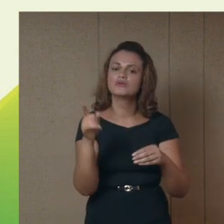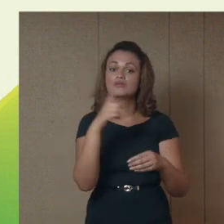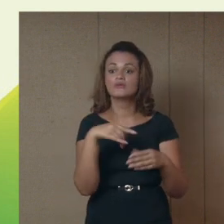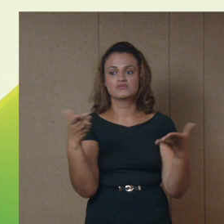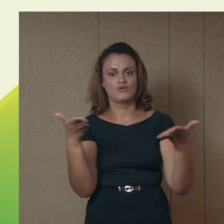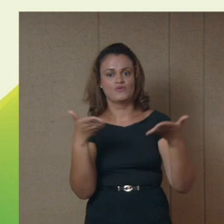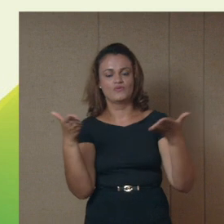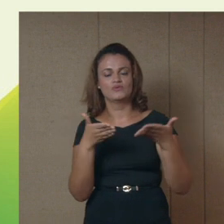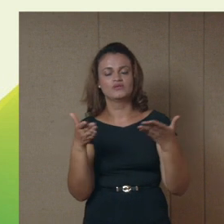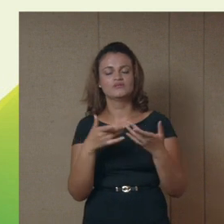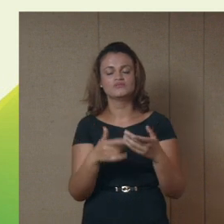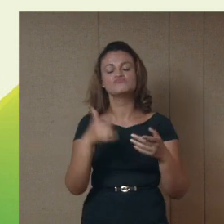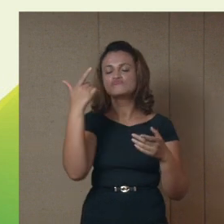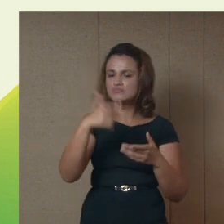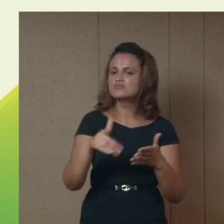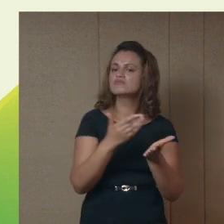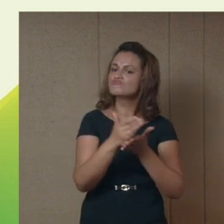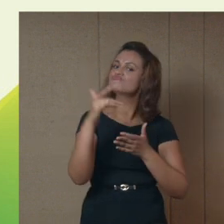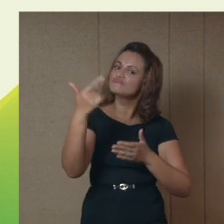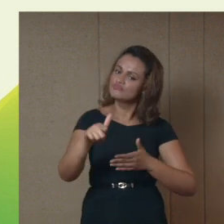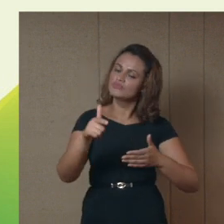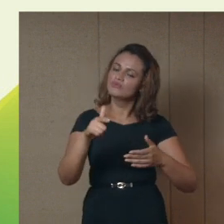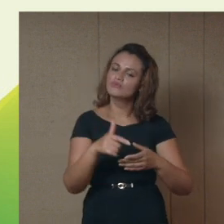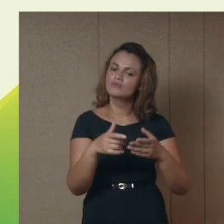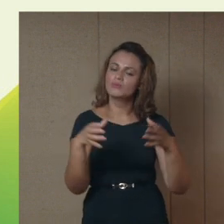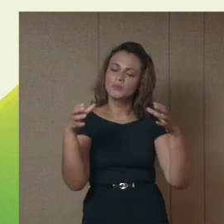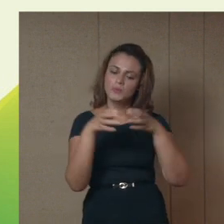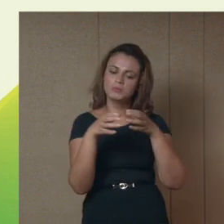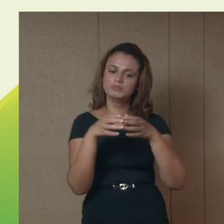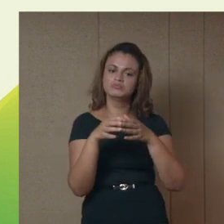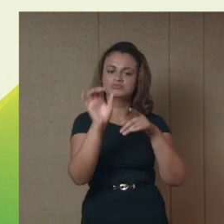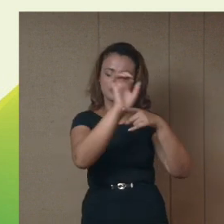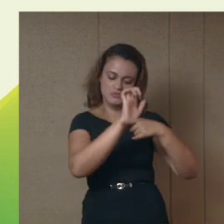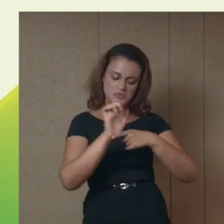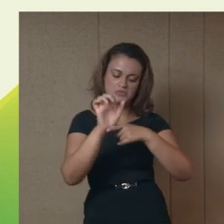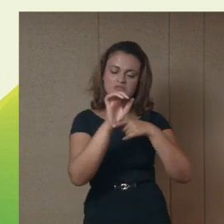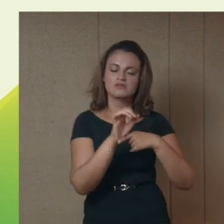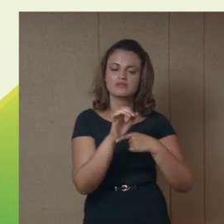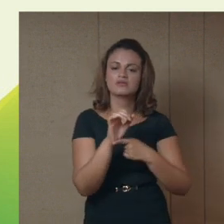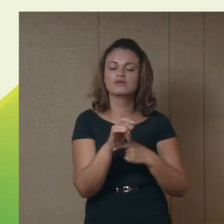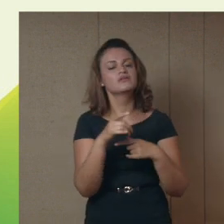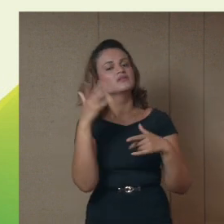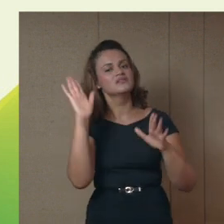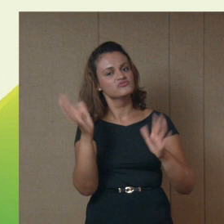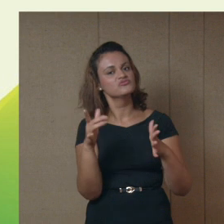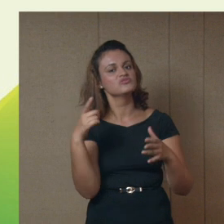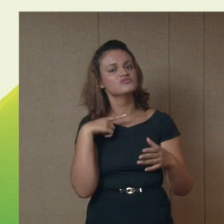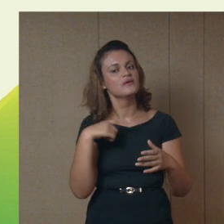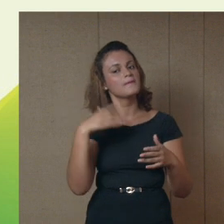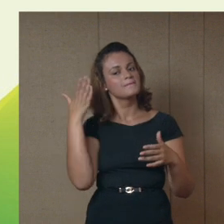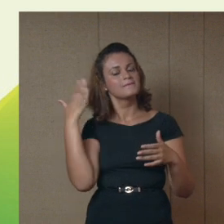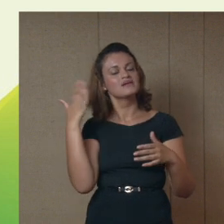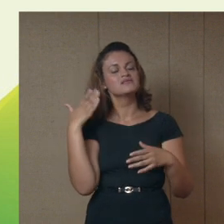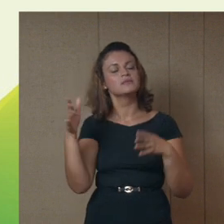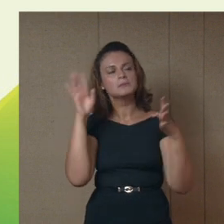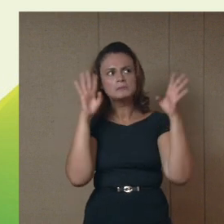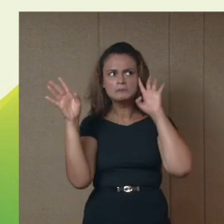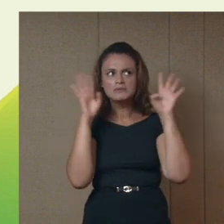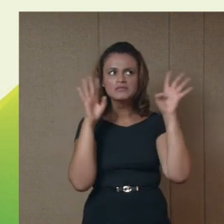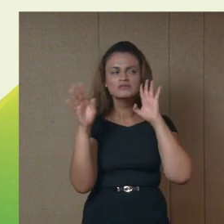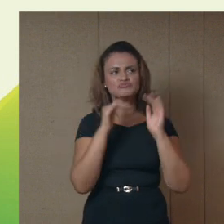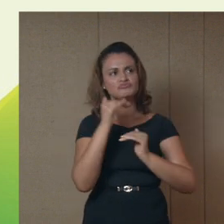estamos no momento reativando e reanimando esses núcleos estaduais que já tiveram no passado seus